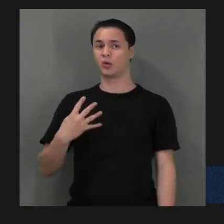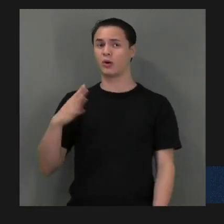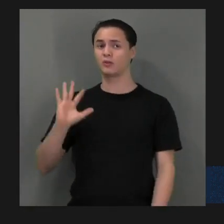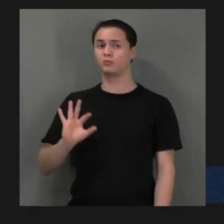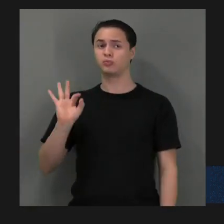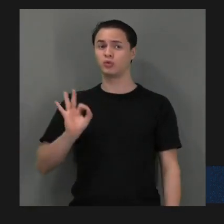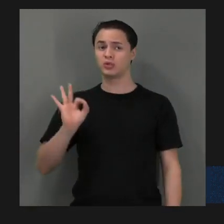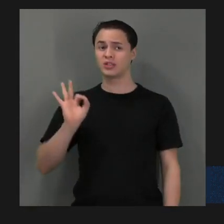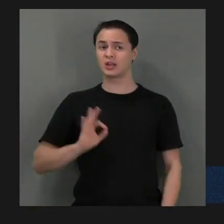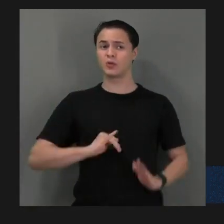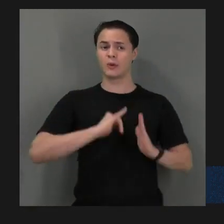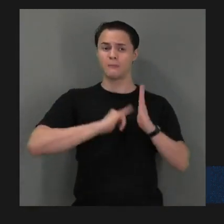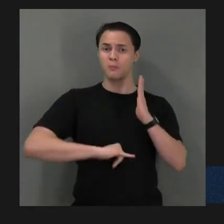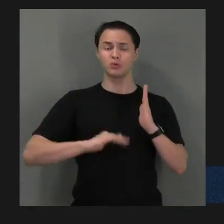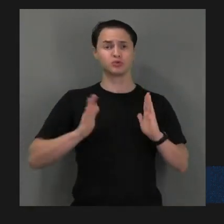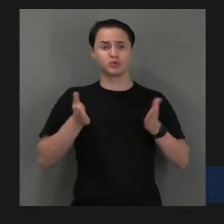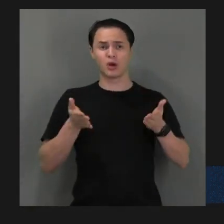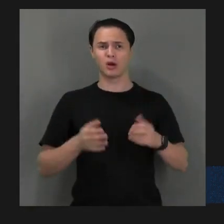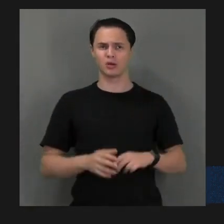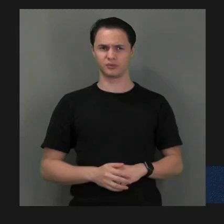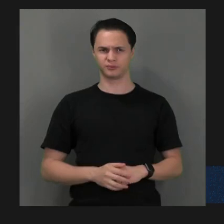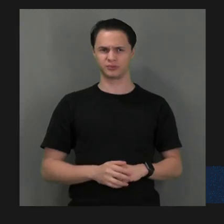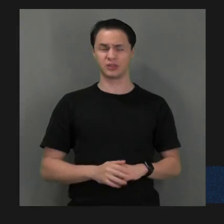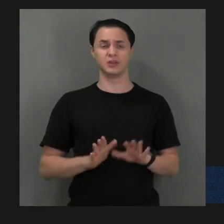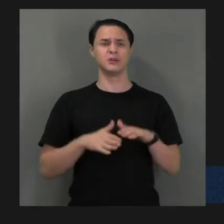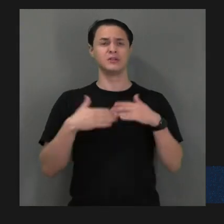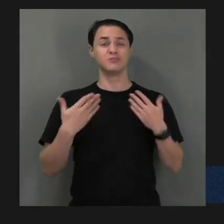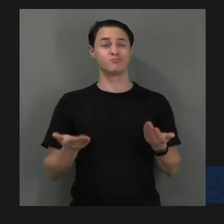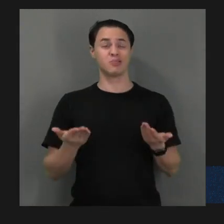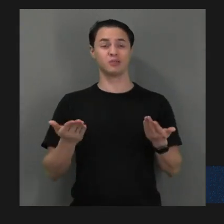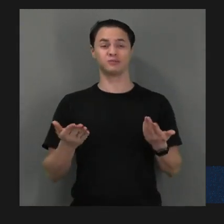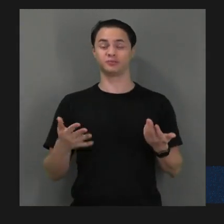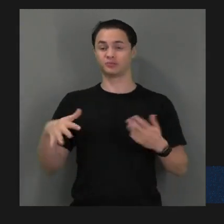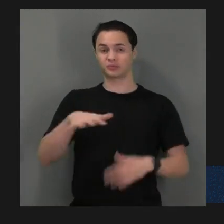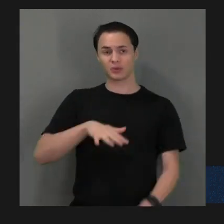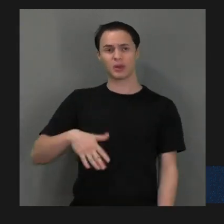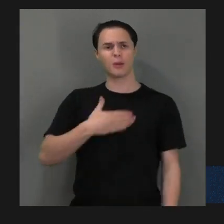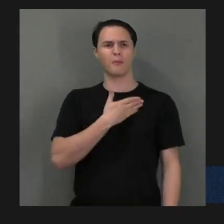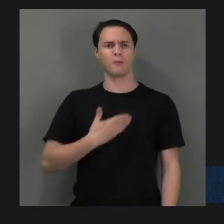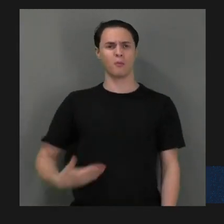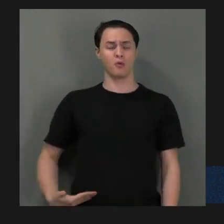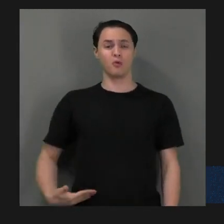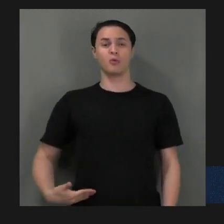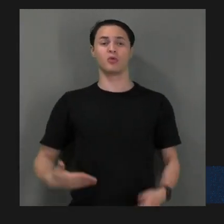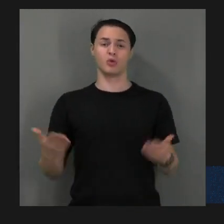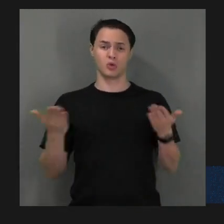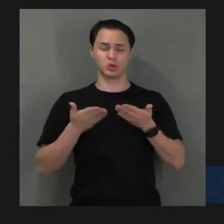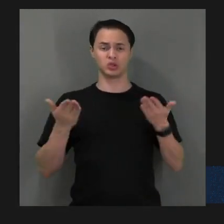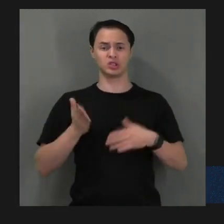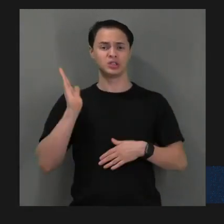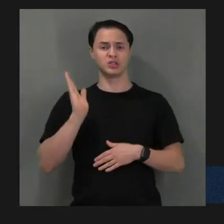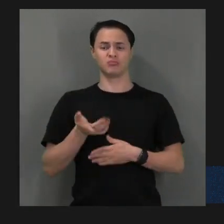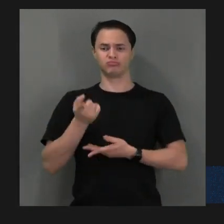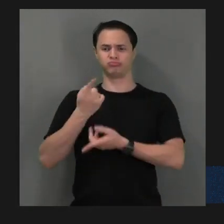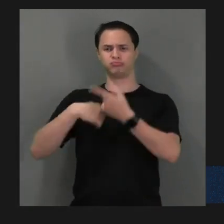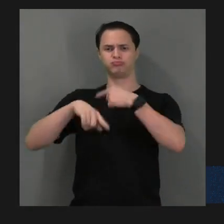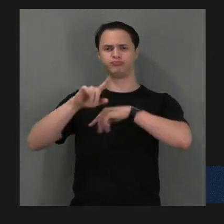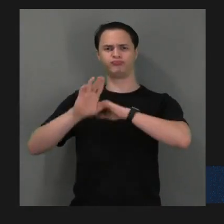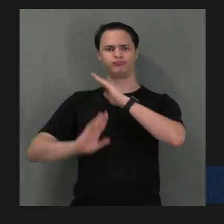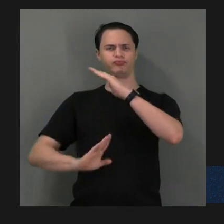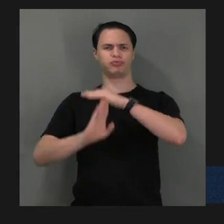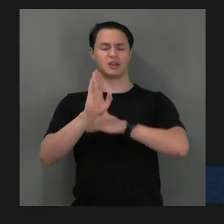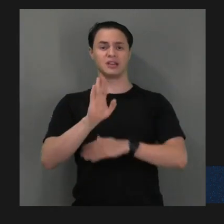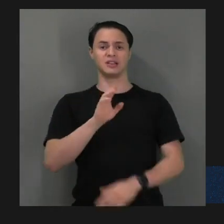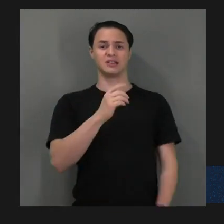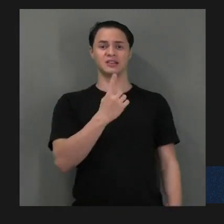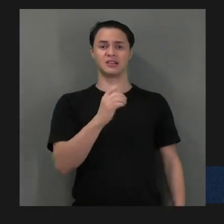34% de imposto. O rombo nas contas públicas do atual governo já ultrapassou os